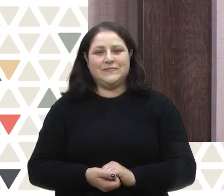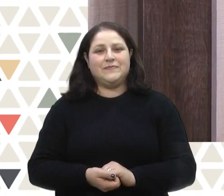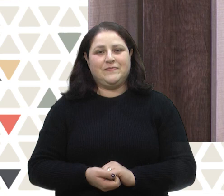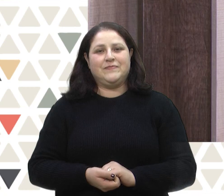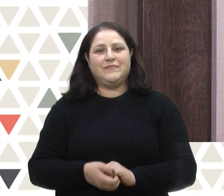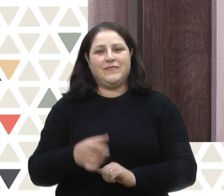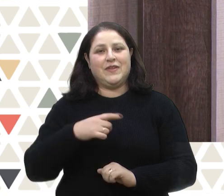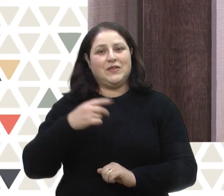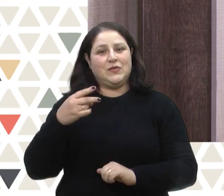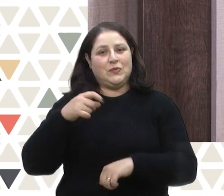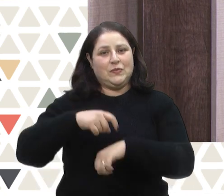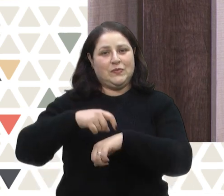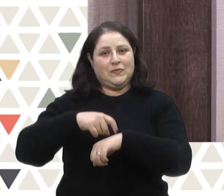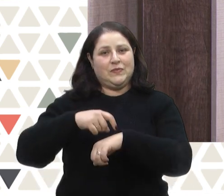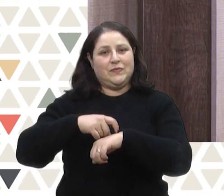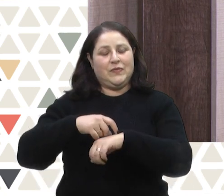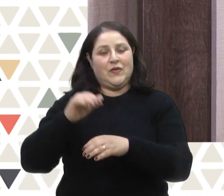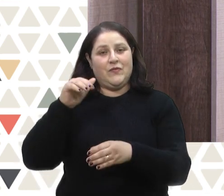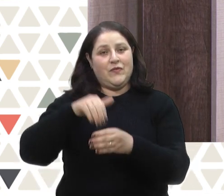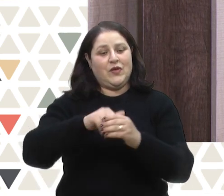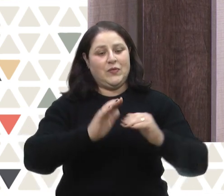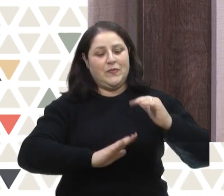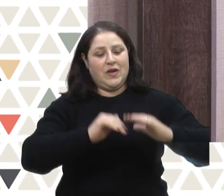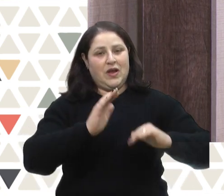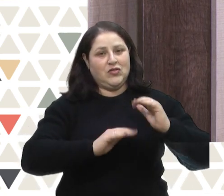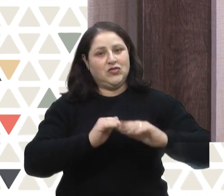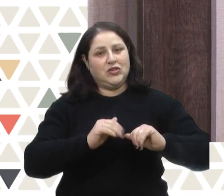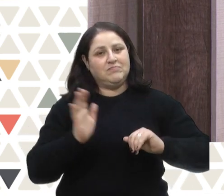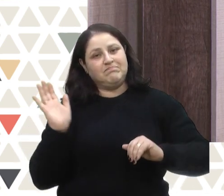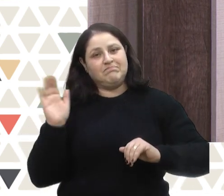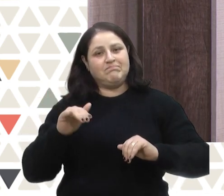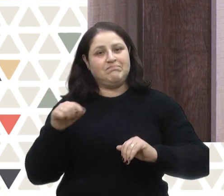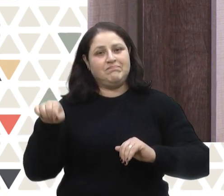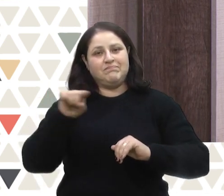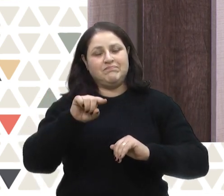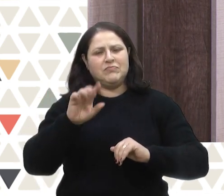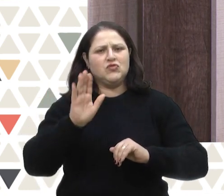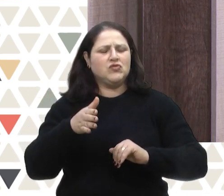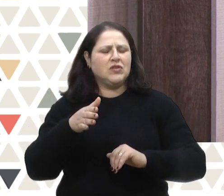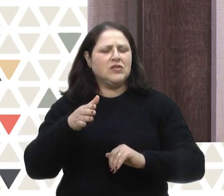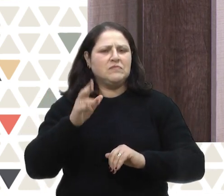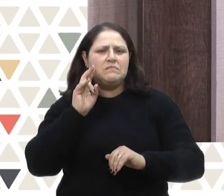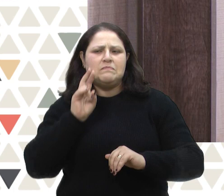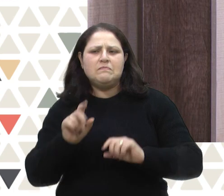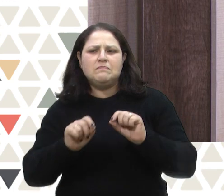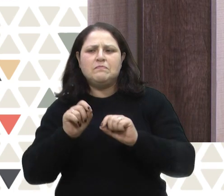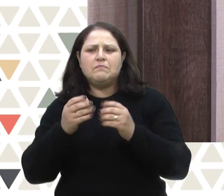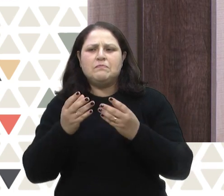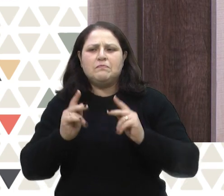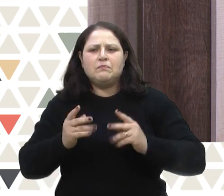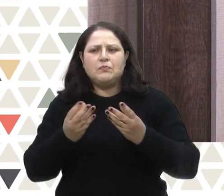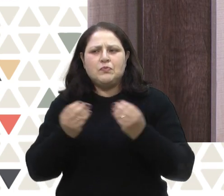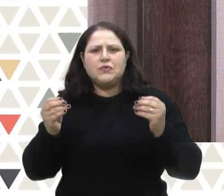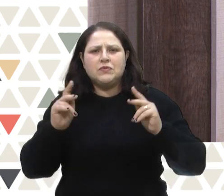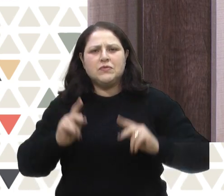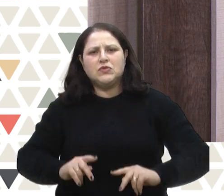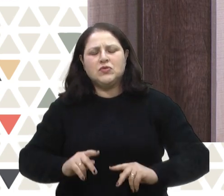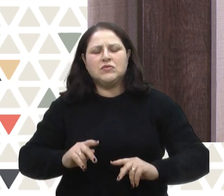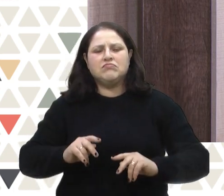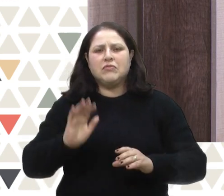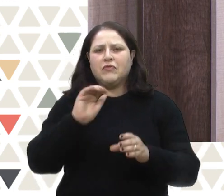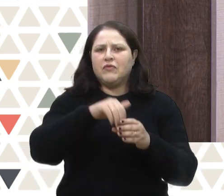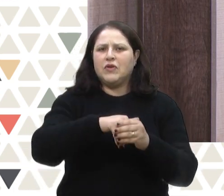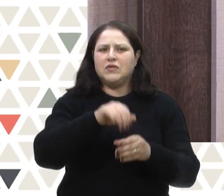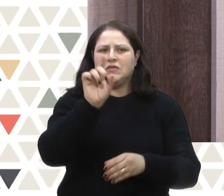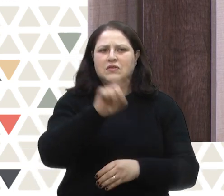segundo módulo, o voto na prática, chega agora para você. Você já deve ter escutado muitas pessoas falarem que anulam os votos